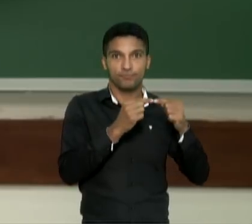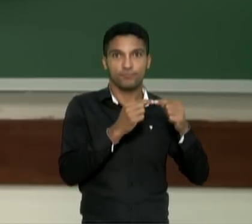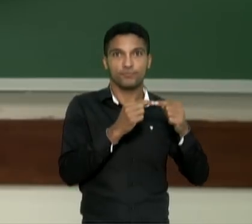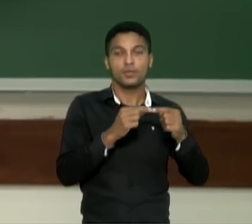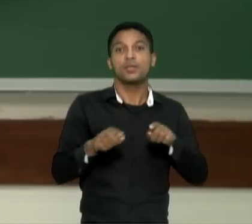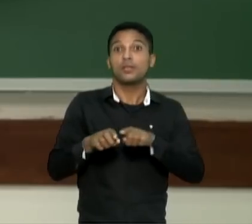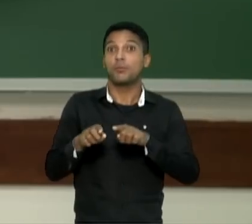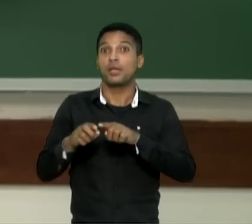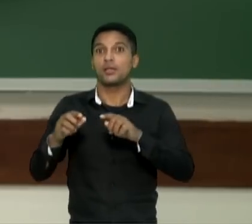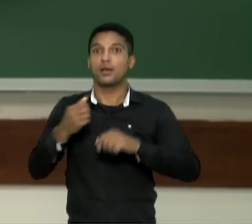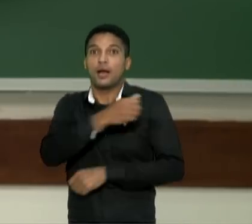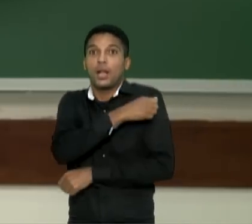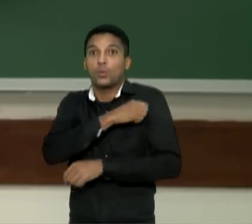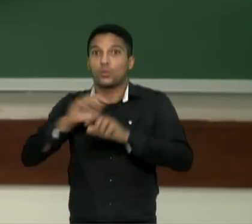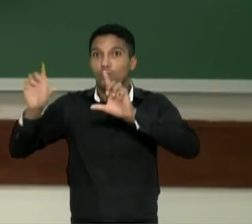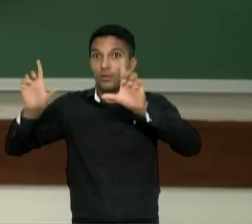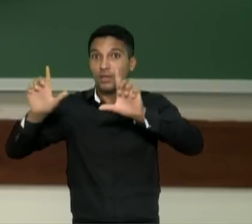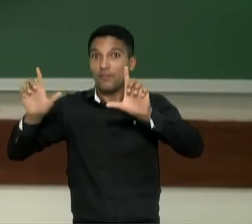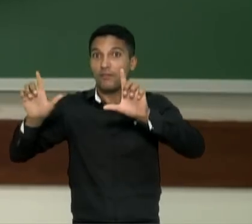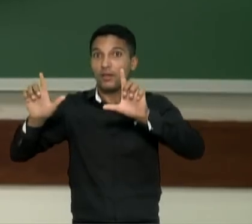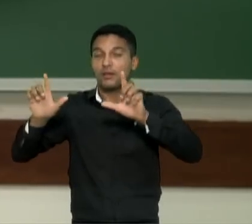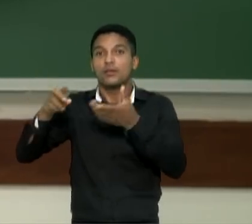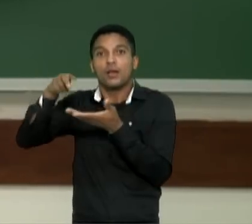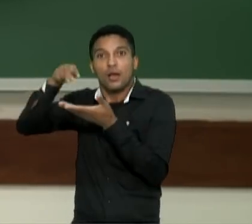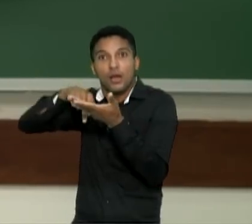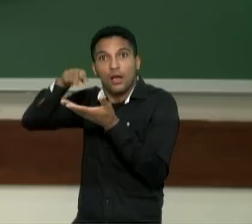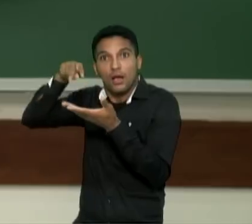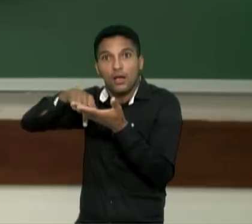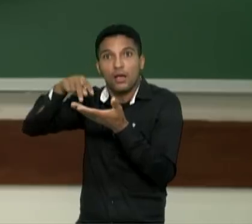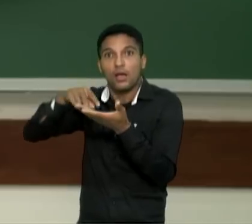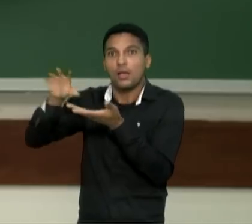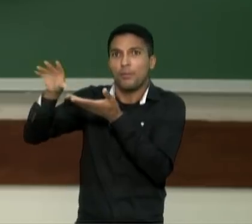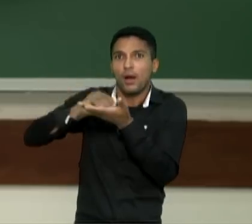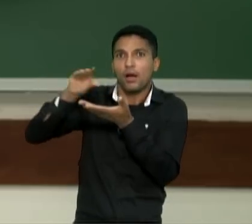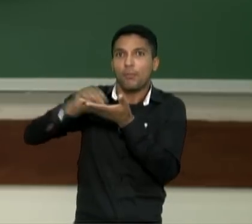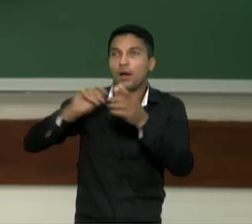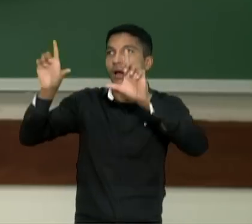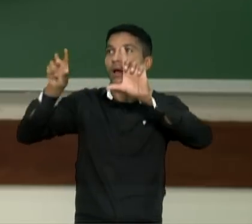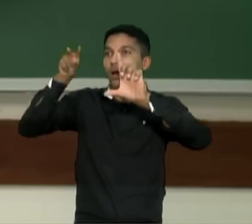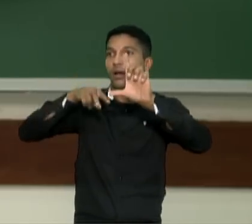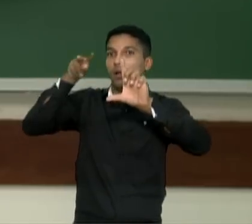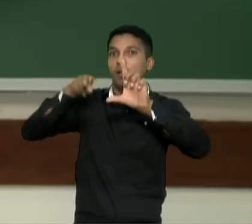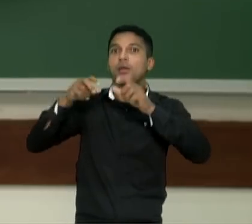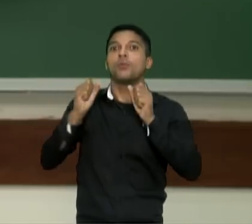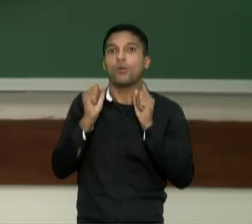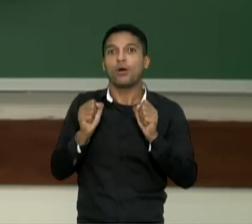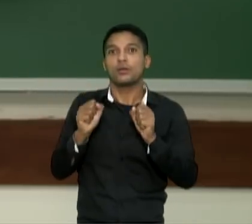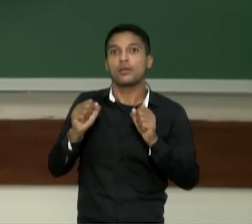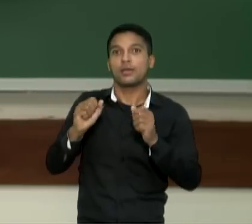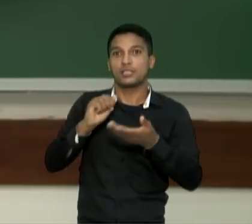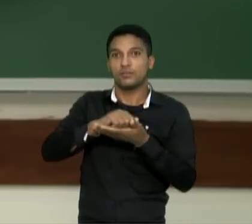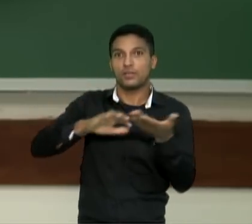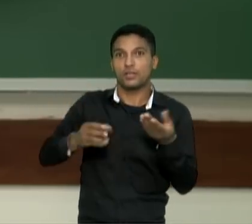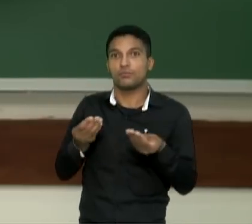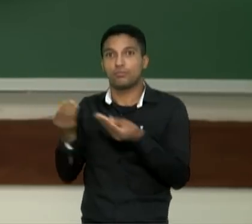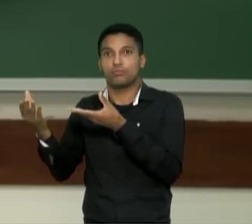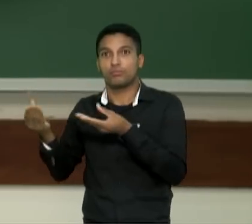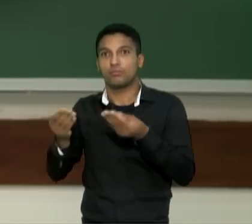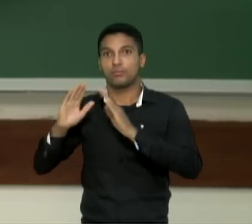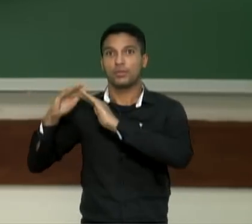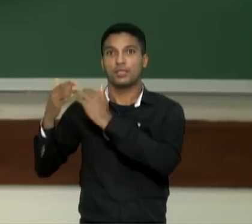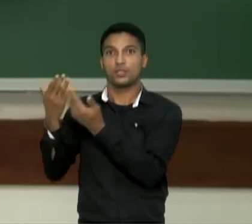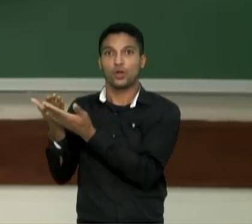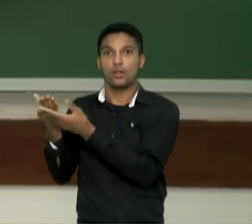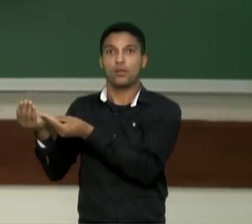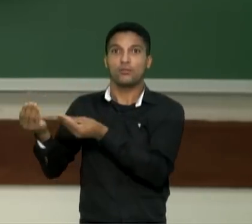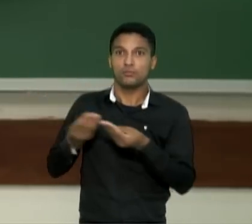oportunidade também, vocês podem resolver as questões que tem lá no Classroom. Então, a nossa aula de hoje é sobre a escultura ao